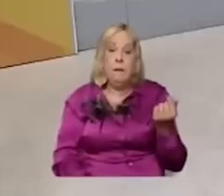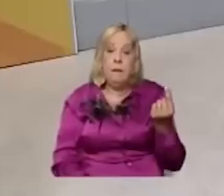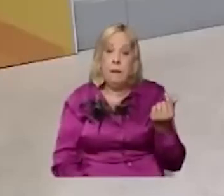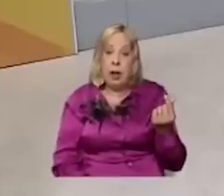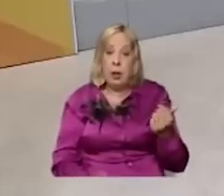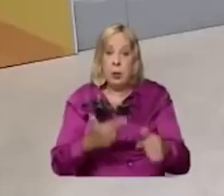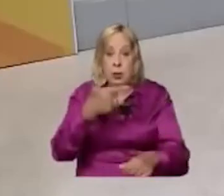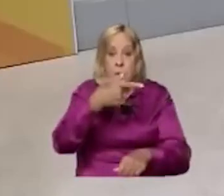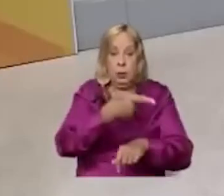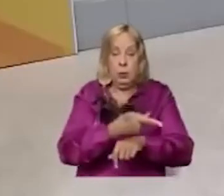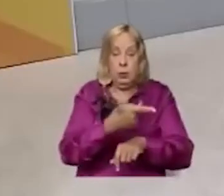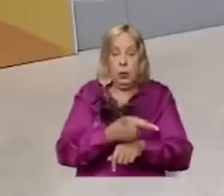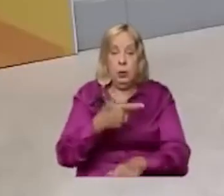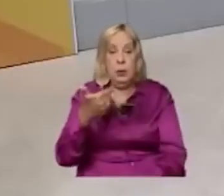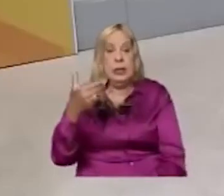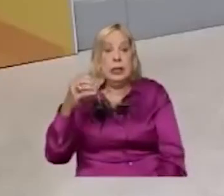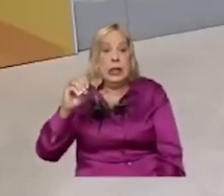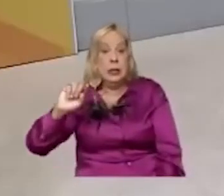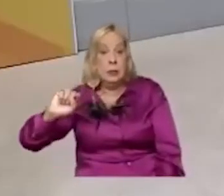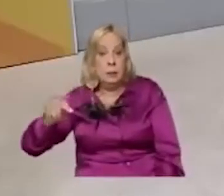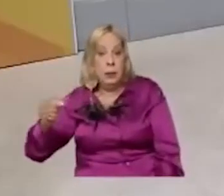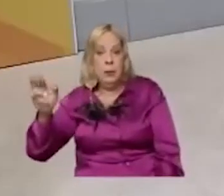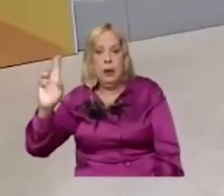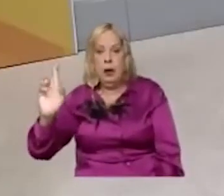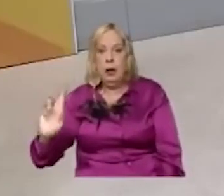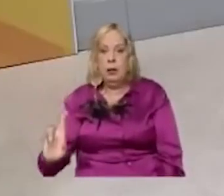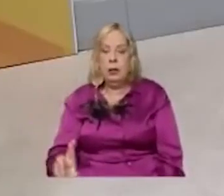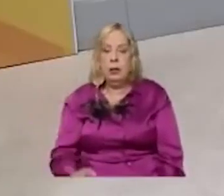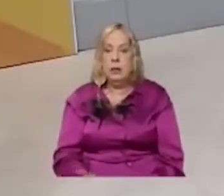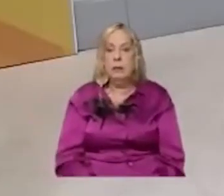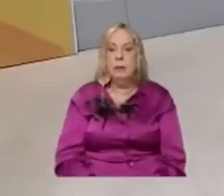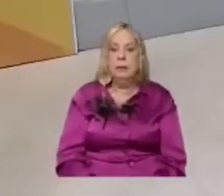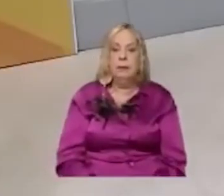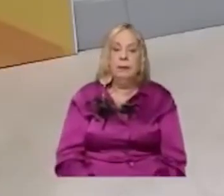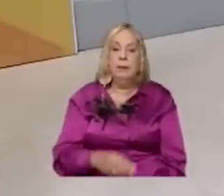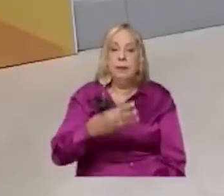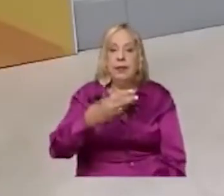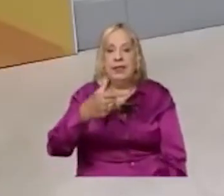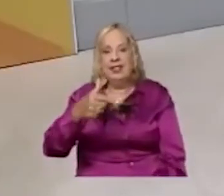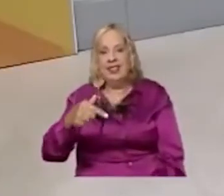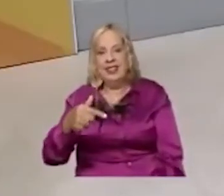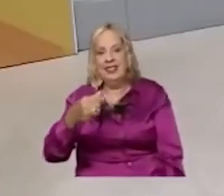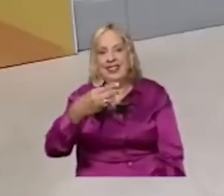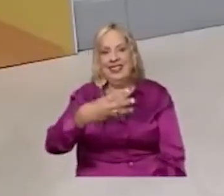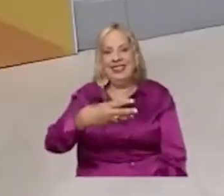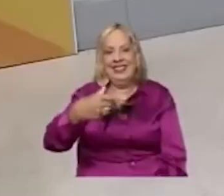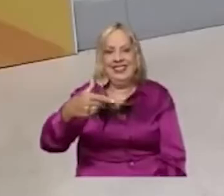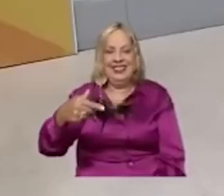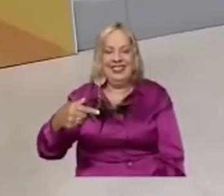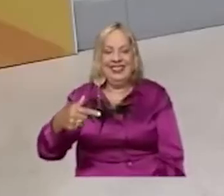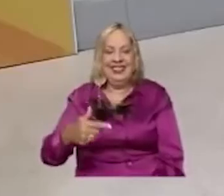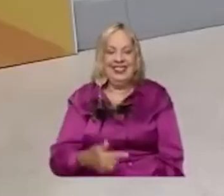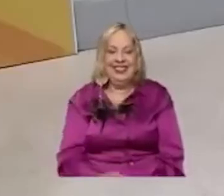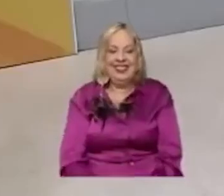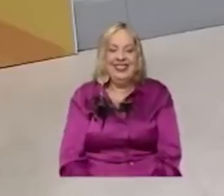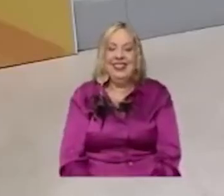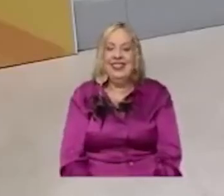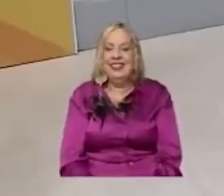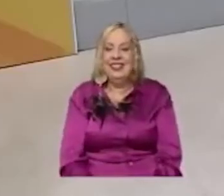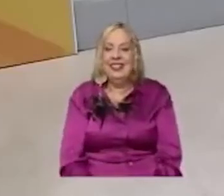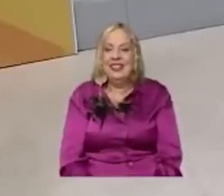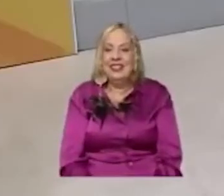15. 15. 15. Depois do 15, 37.